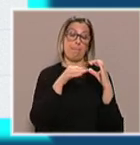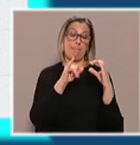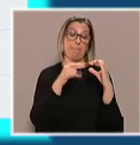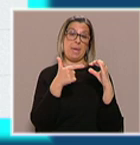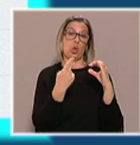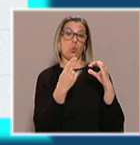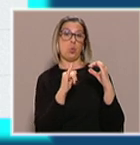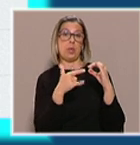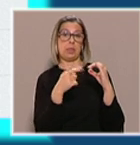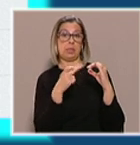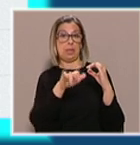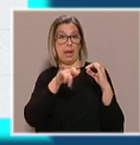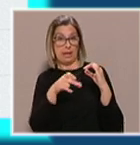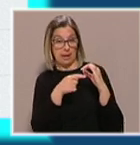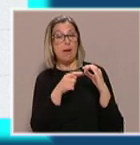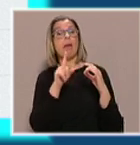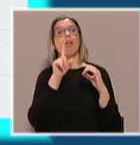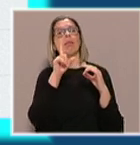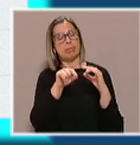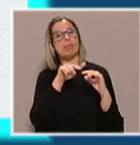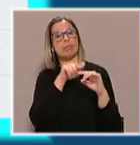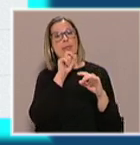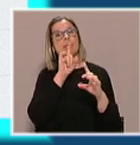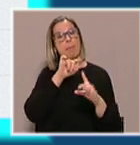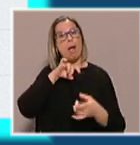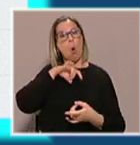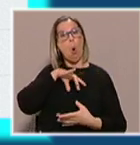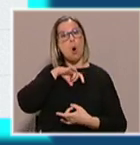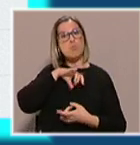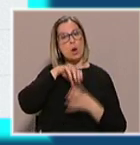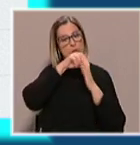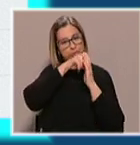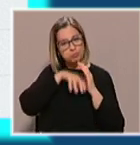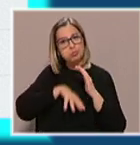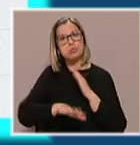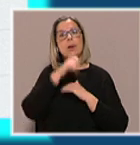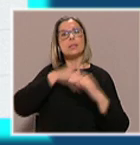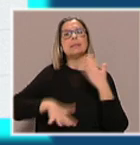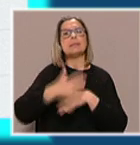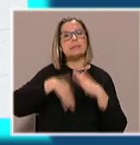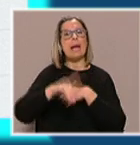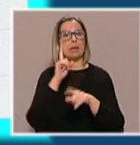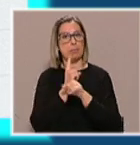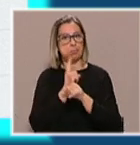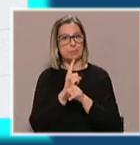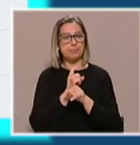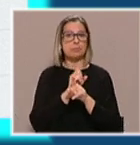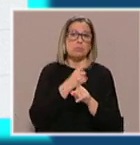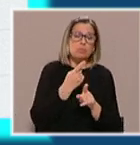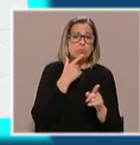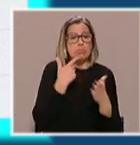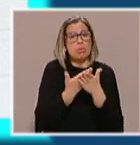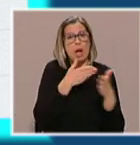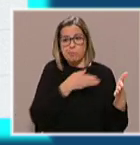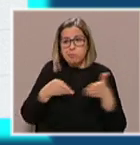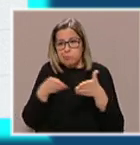secretar hormonas e lançá-las na corrente sanguínea ou encaminhá-las para outras